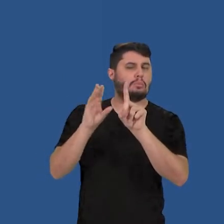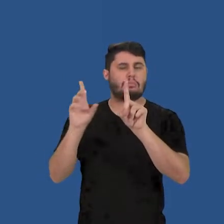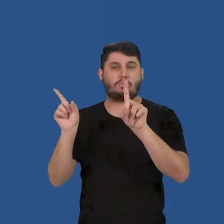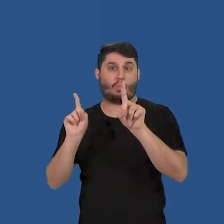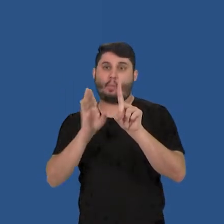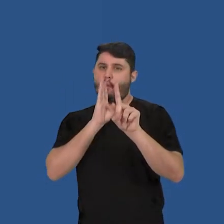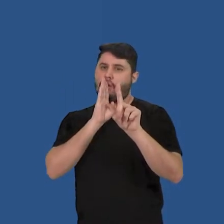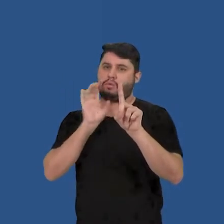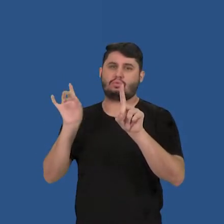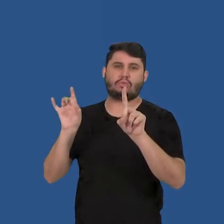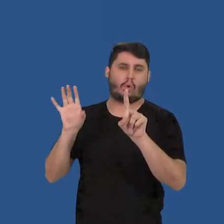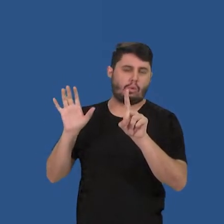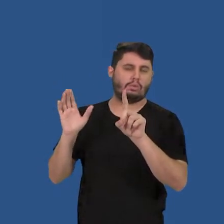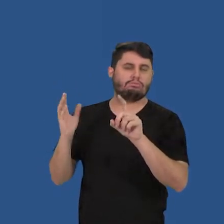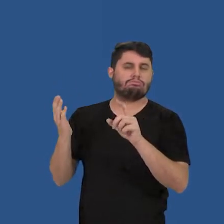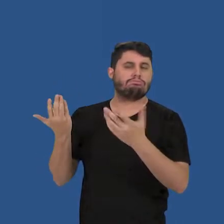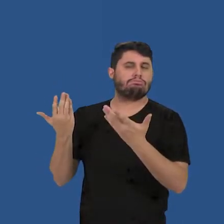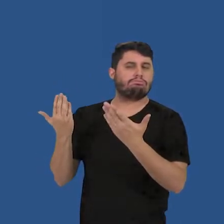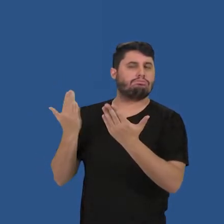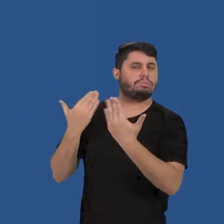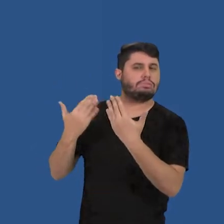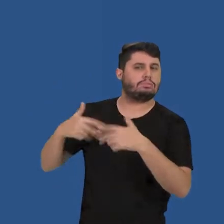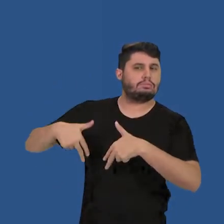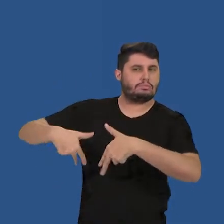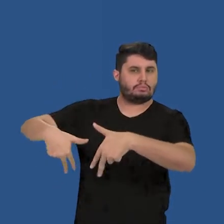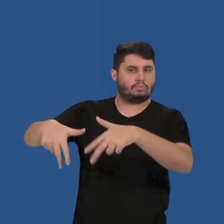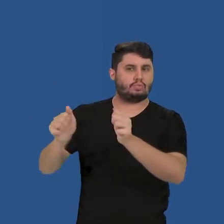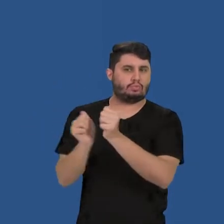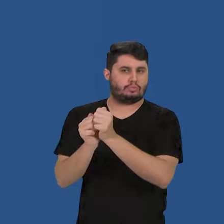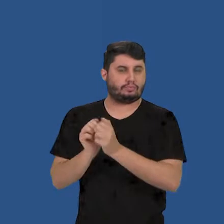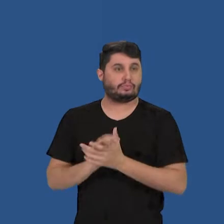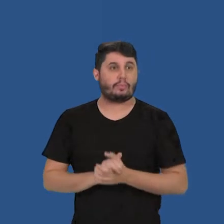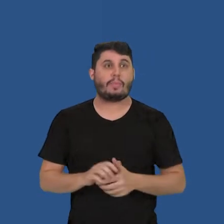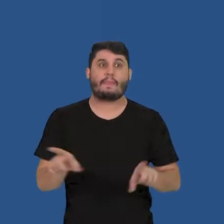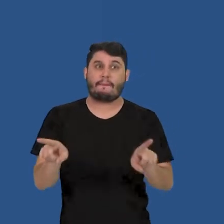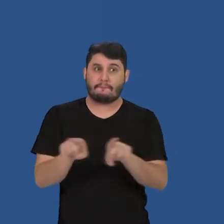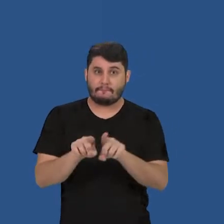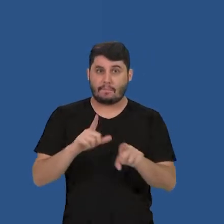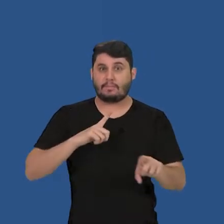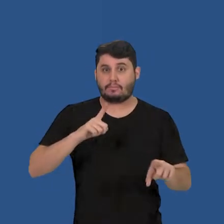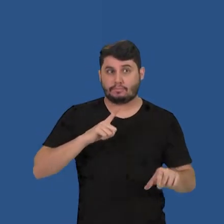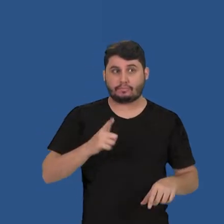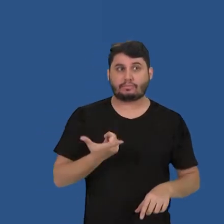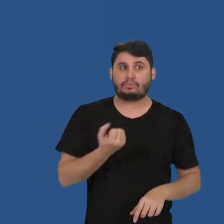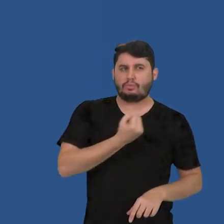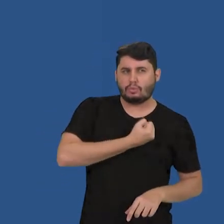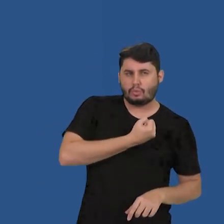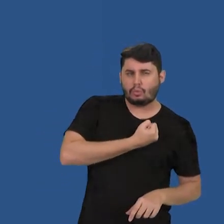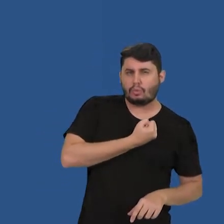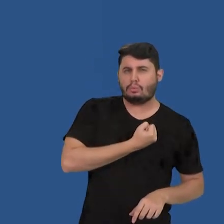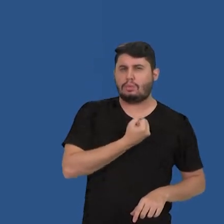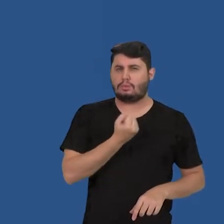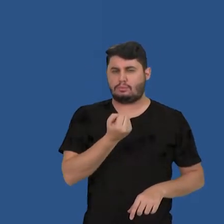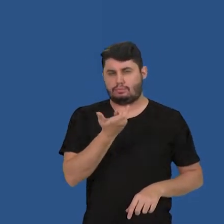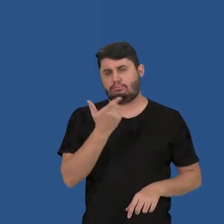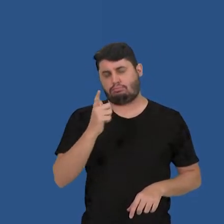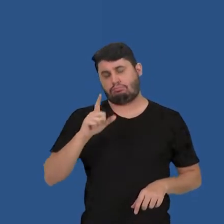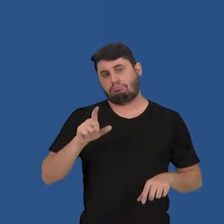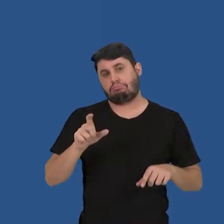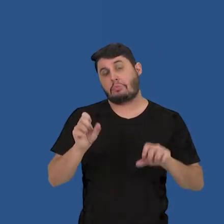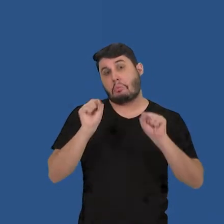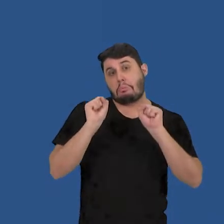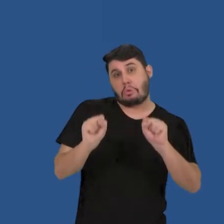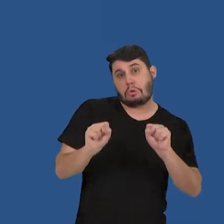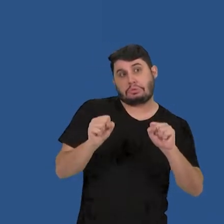aquelas estratégias que a gente viu, temos aqui dois números repetidos, 5 e 10, que podem ser várias coisas, né? Não tenho certeza ainda. Mas